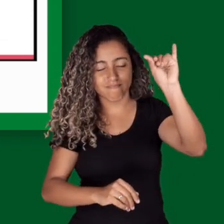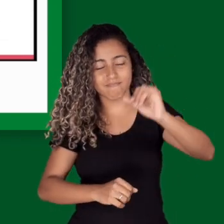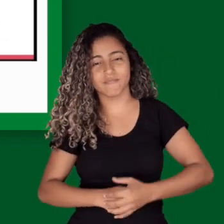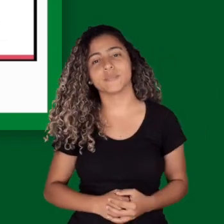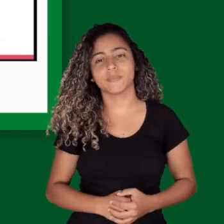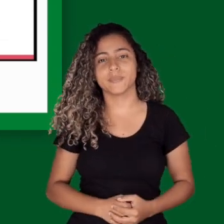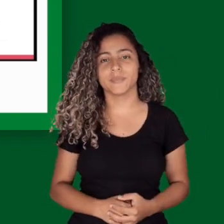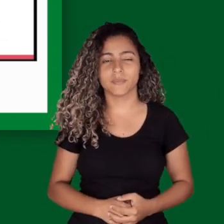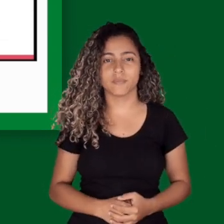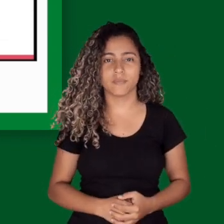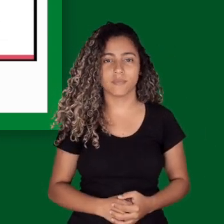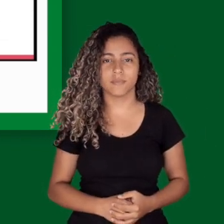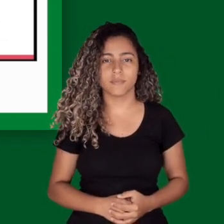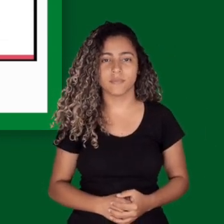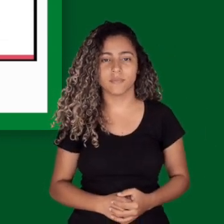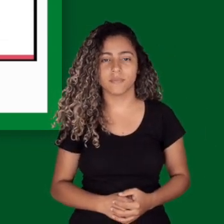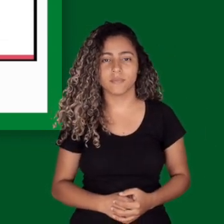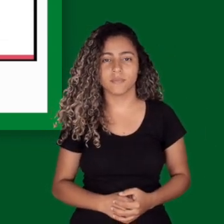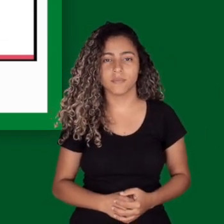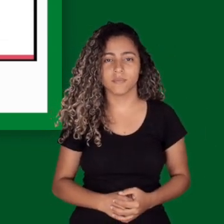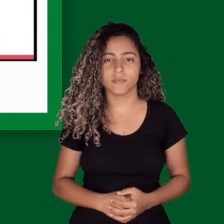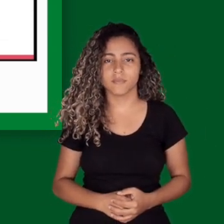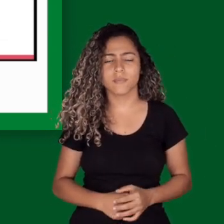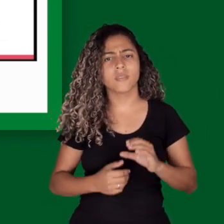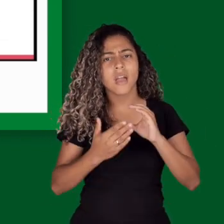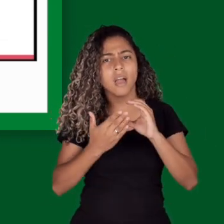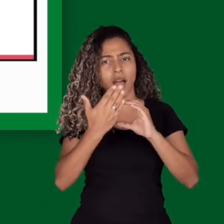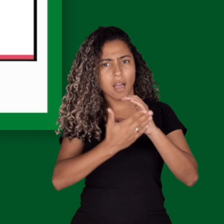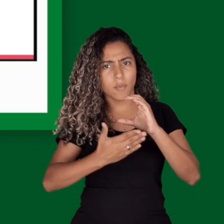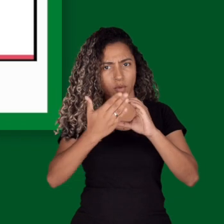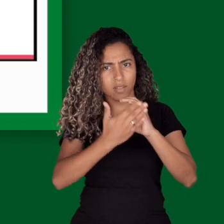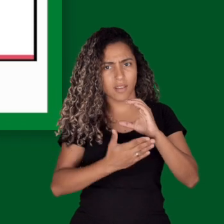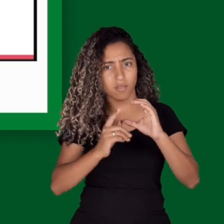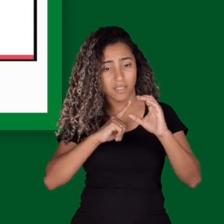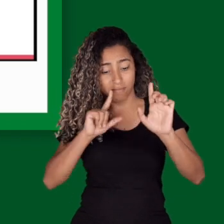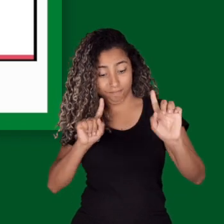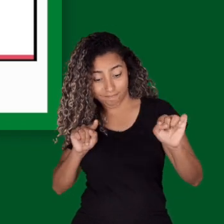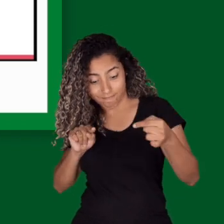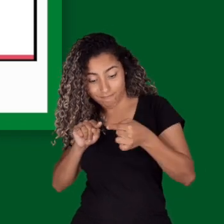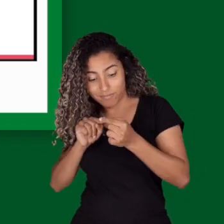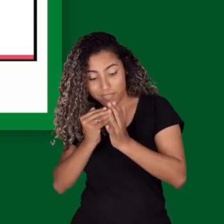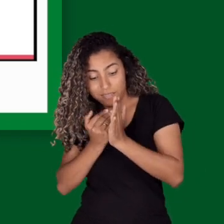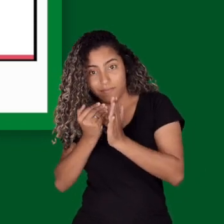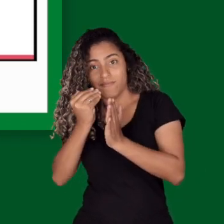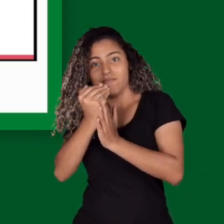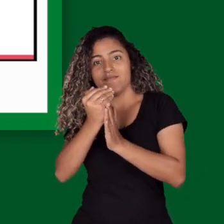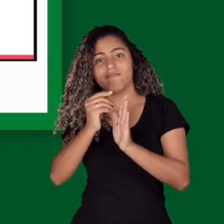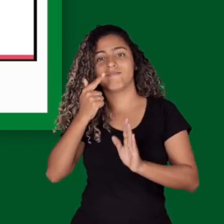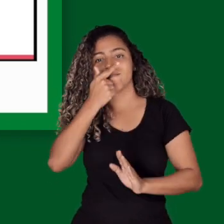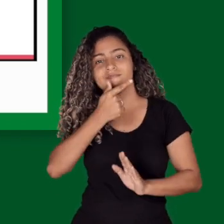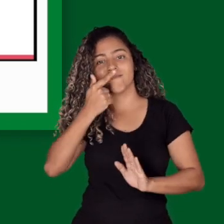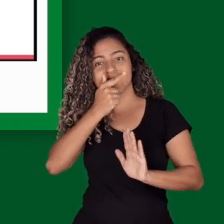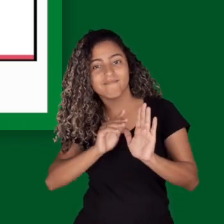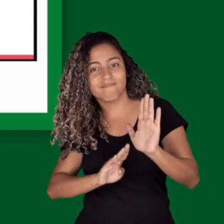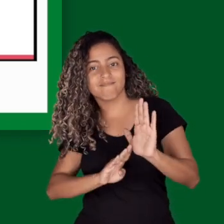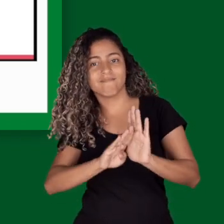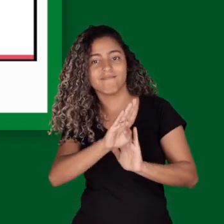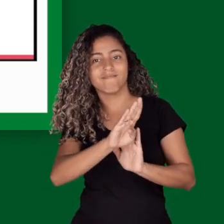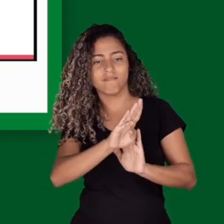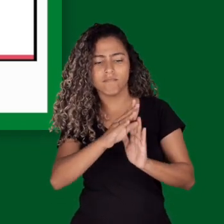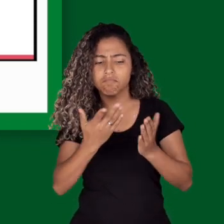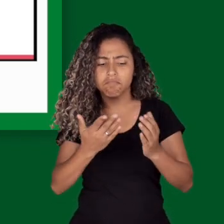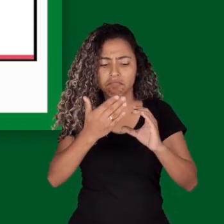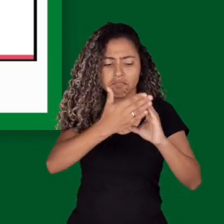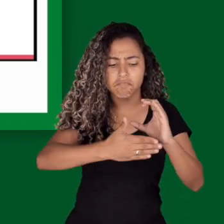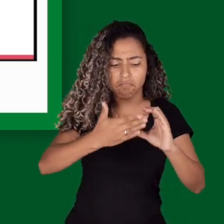Bom, e como então que o carboidrato, que a gente viu que é o nutriente que mais afeta a glicemia, né? Como que ele impacta esses níveis de açúcar no